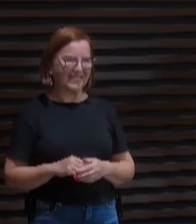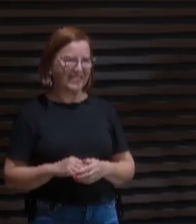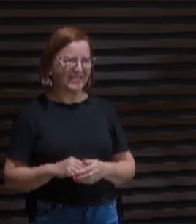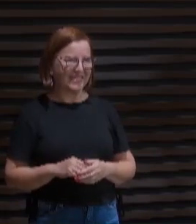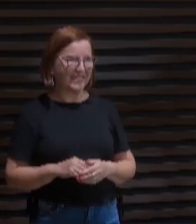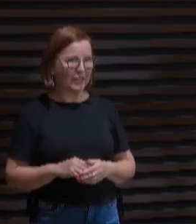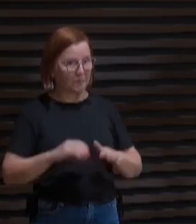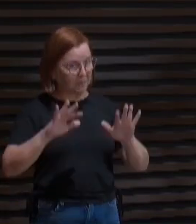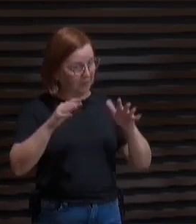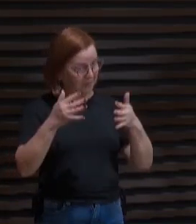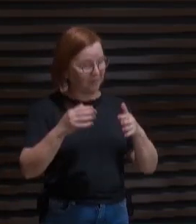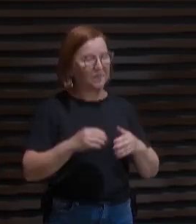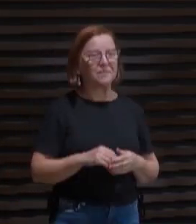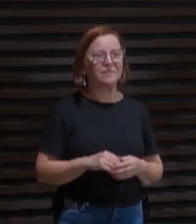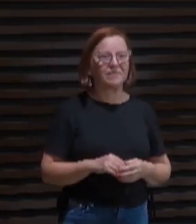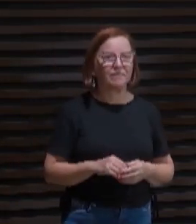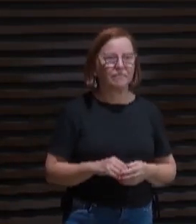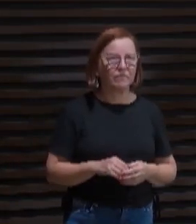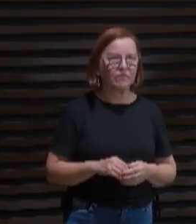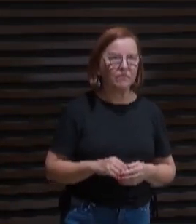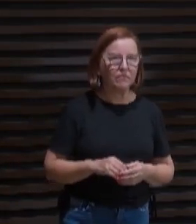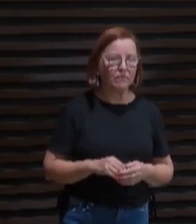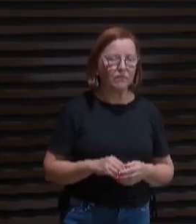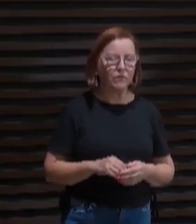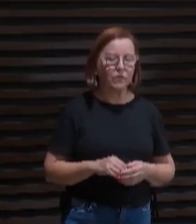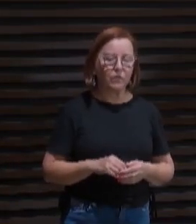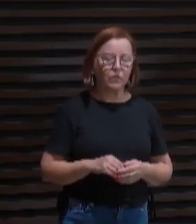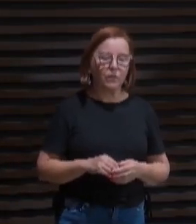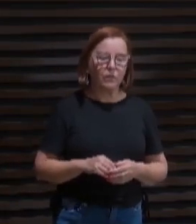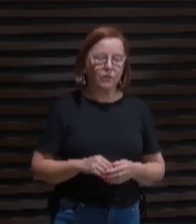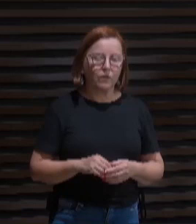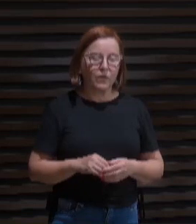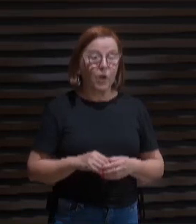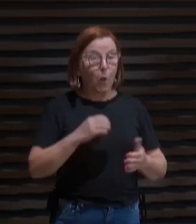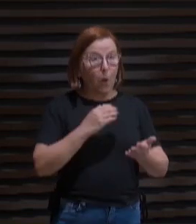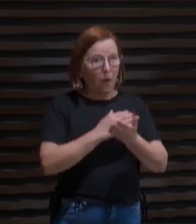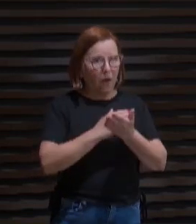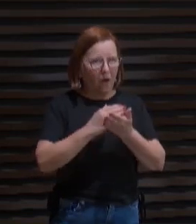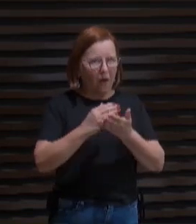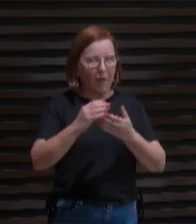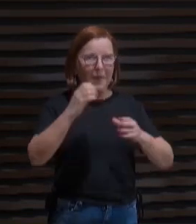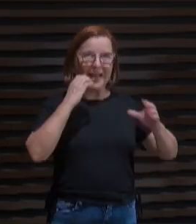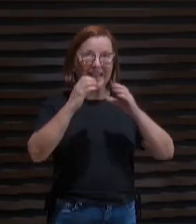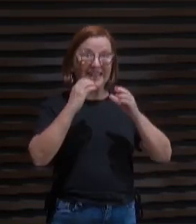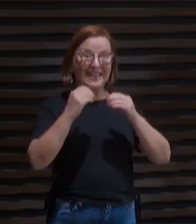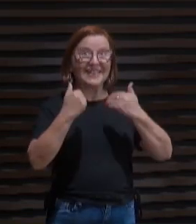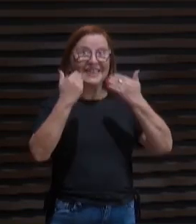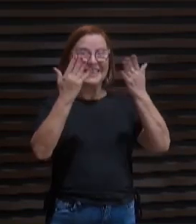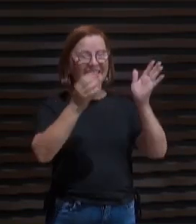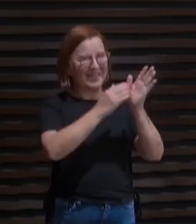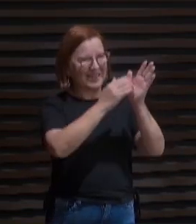Presta atenção agora. Tendo eles começado a cantar e dar